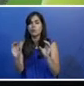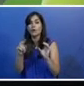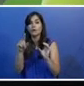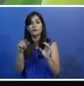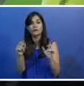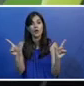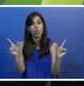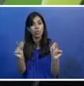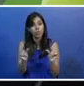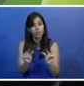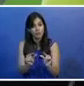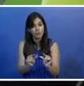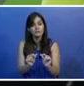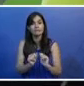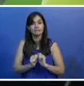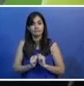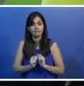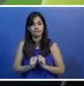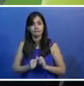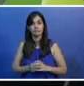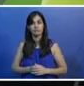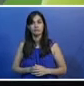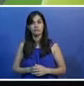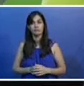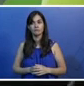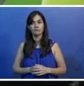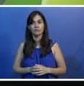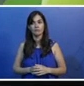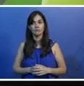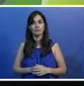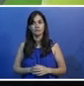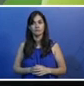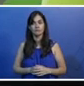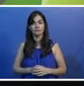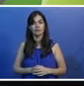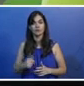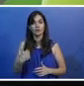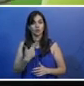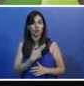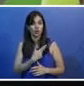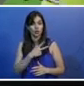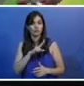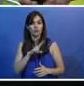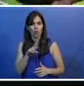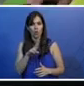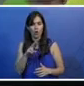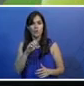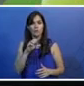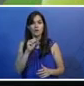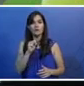mínimo de termos algébricos possíveis. A gente fala de simplificar a expressão.